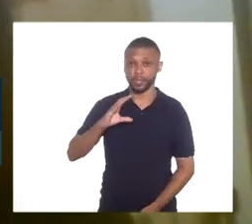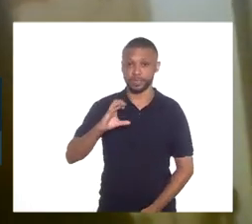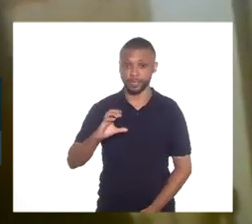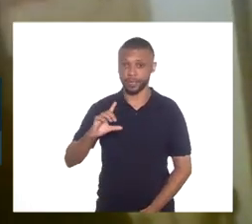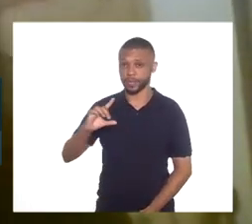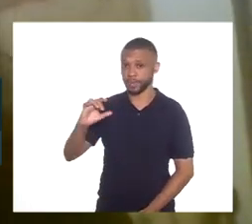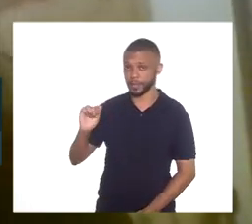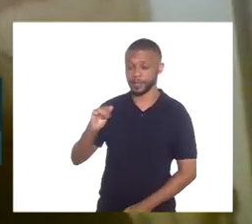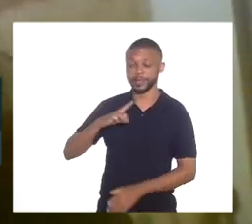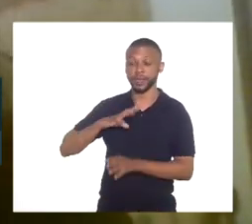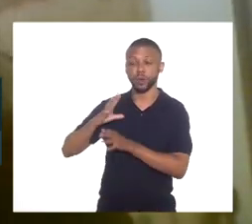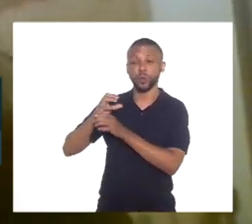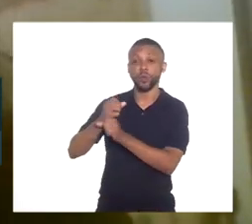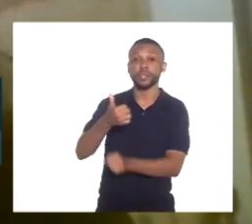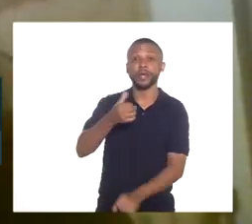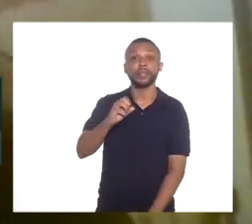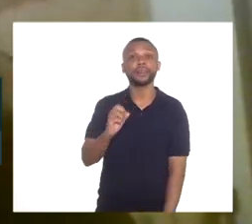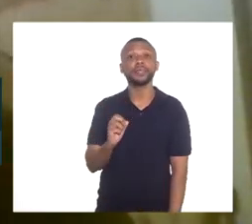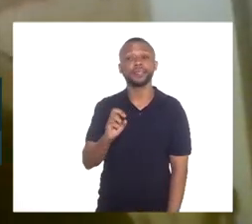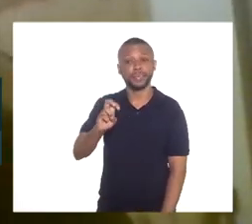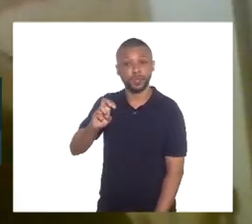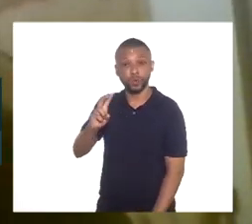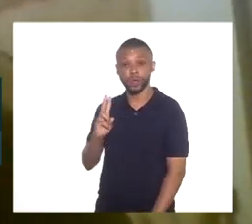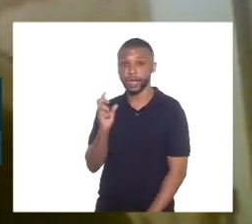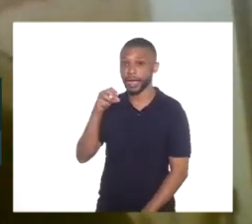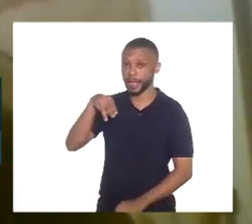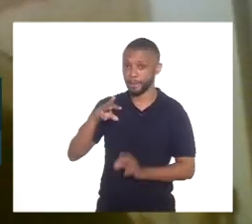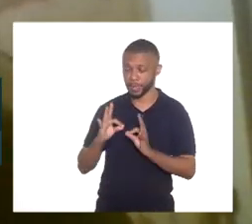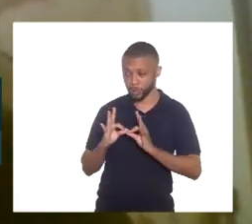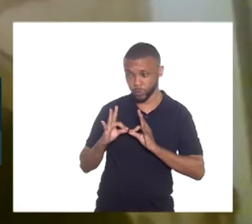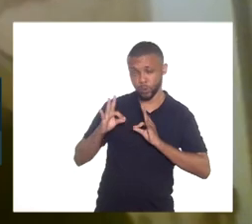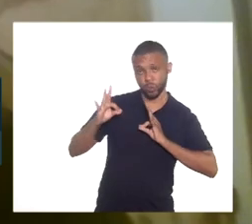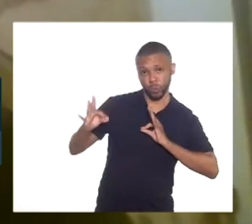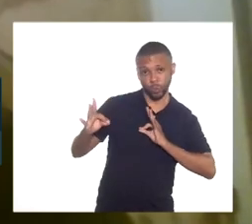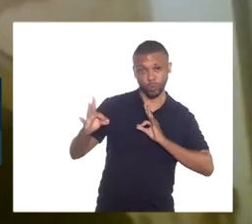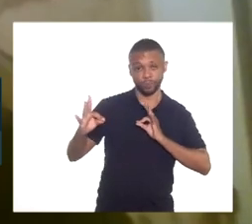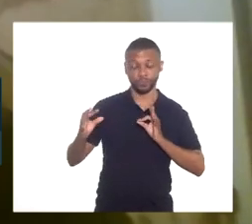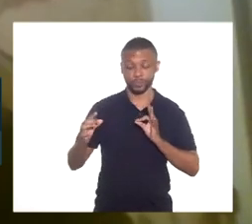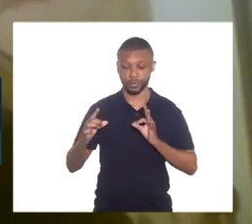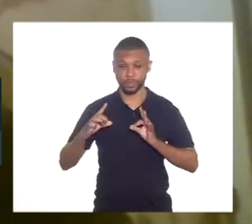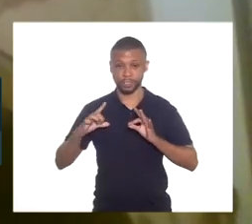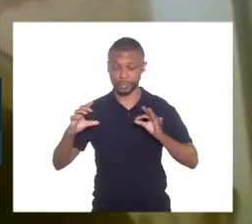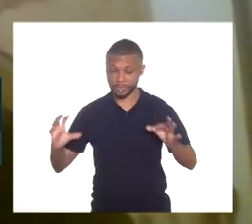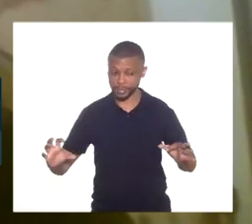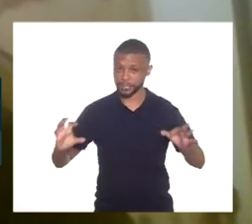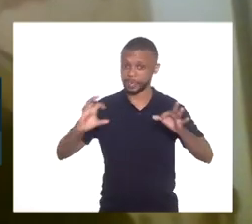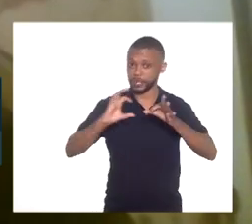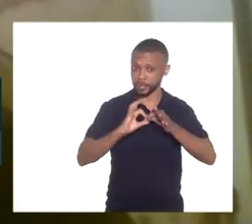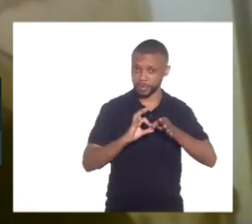105 quilômetros, né, ligando o Rio de Janeiro,